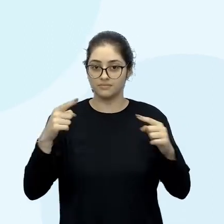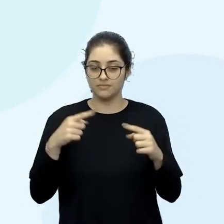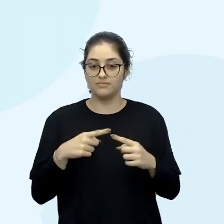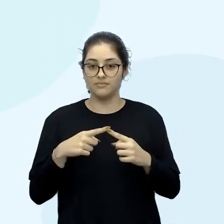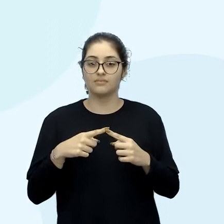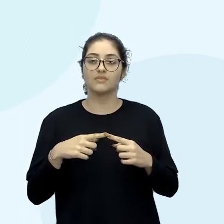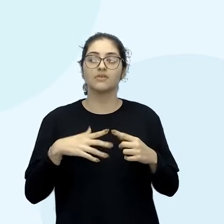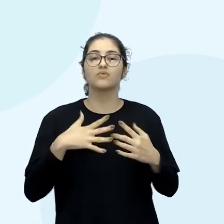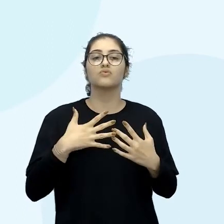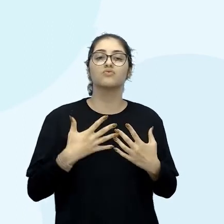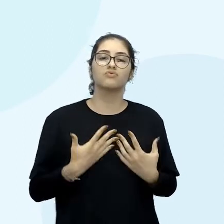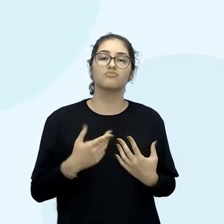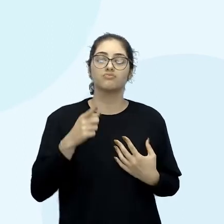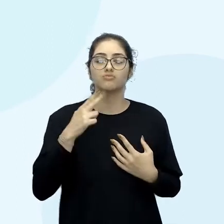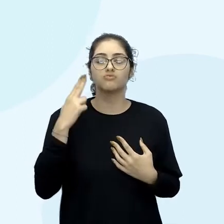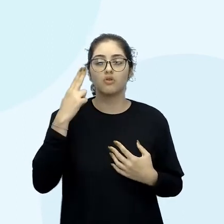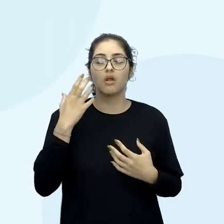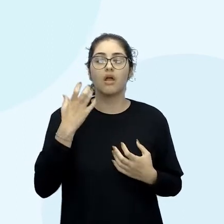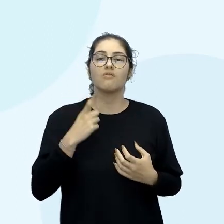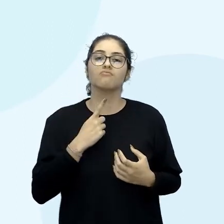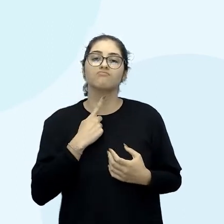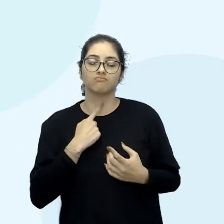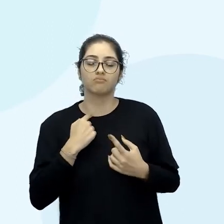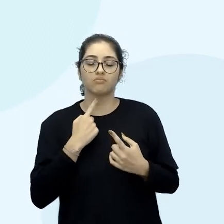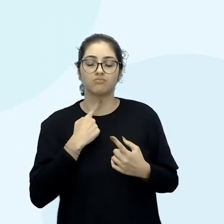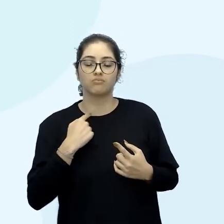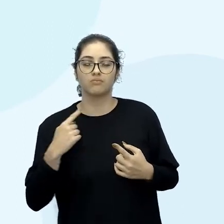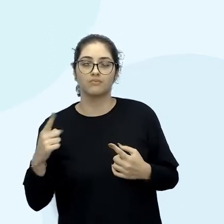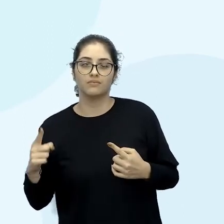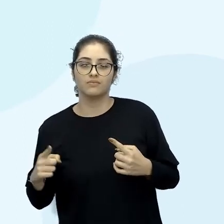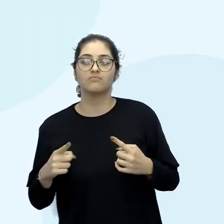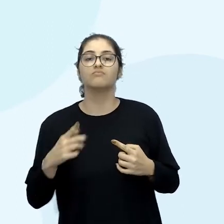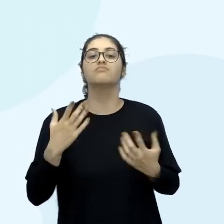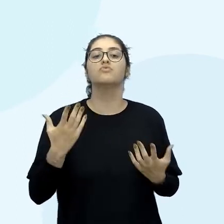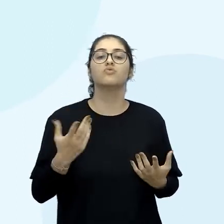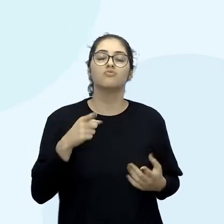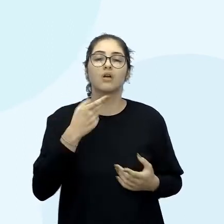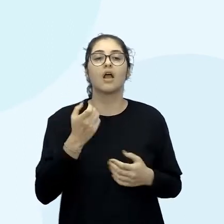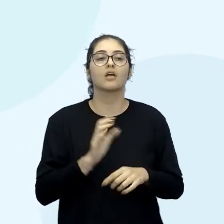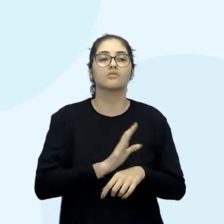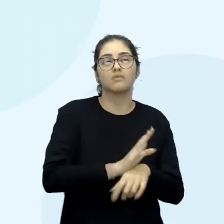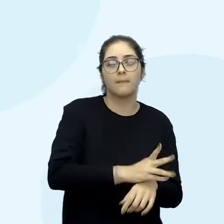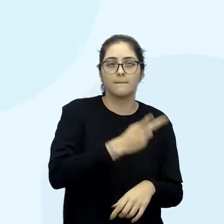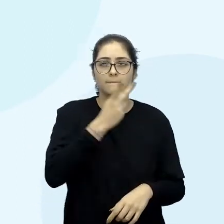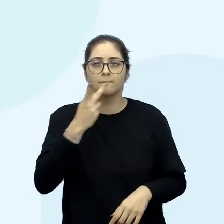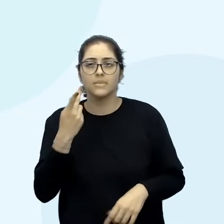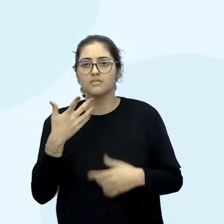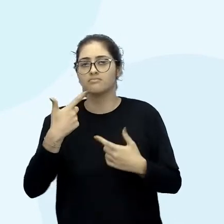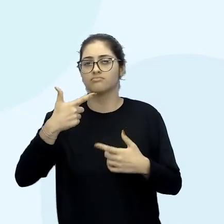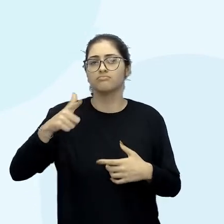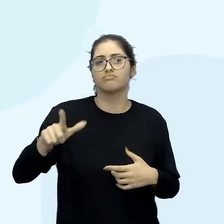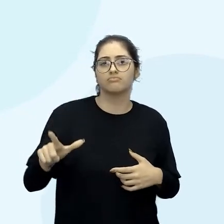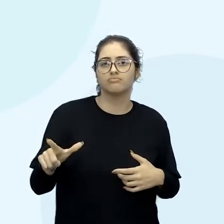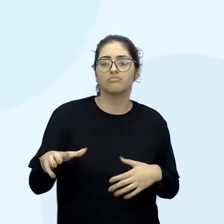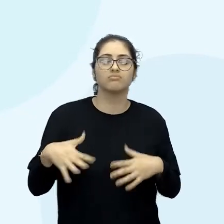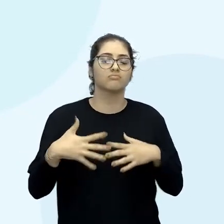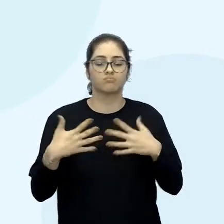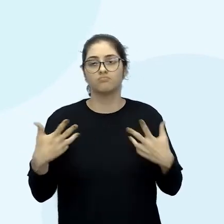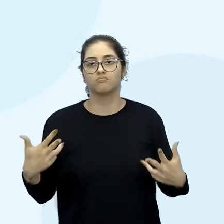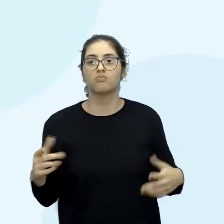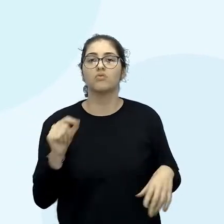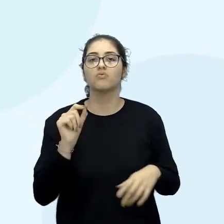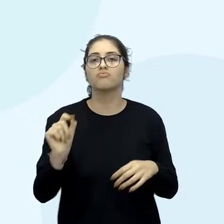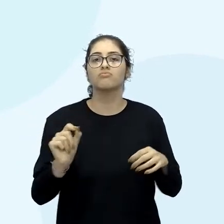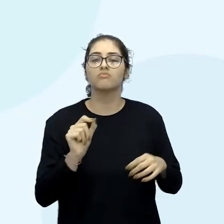sonho e o que você deseja alcançar aí sendo milionário, né? Ajudar outras pessoas, passar o conhecimento aí para outras pessoas. O que